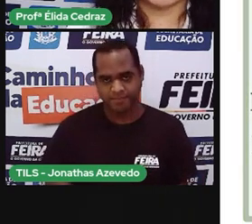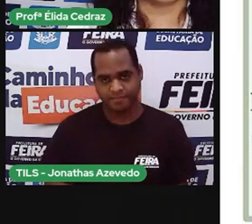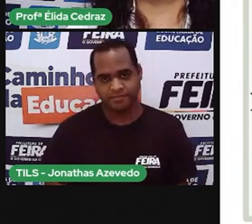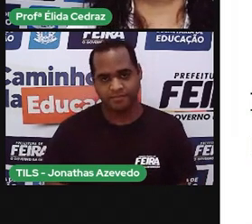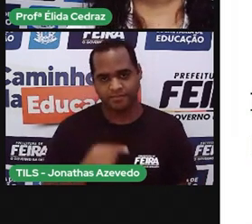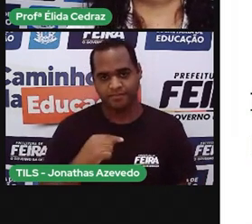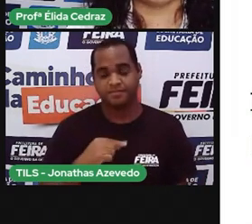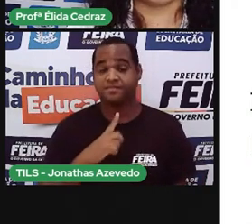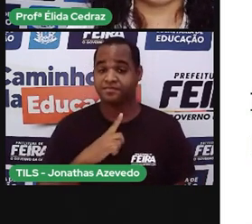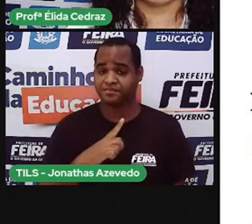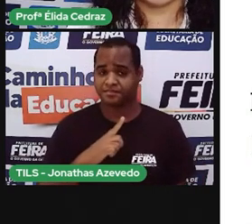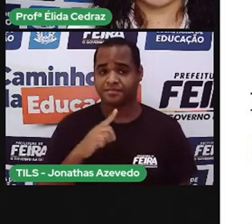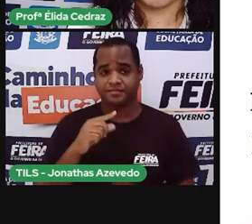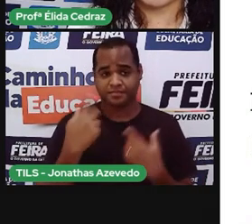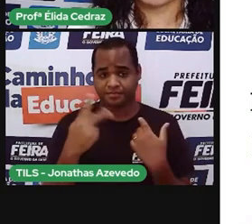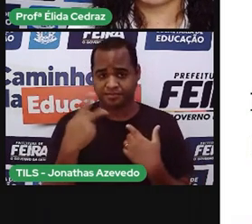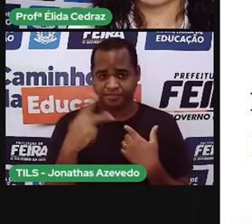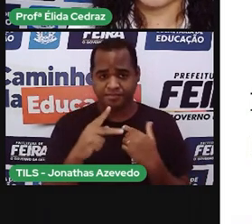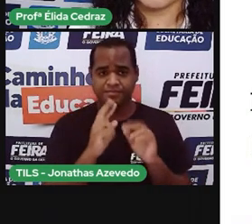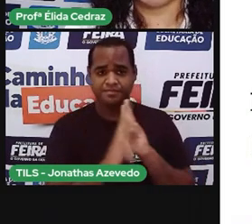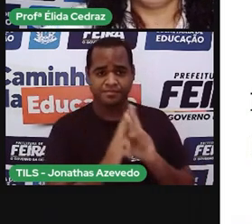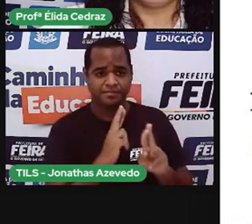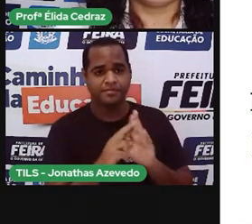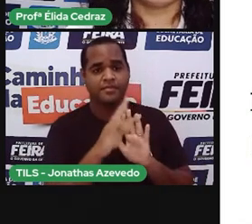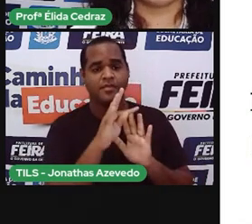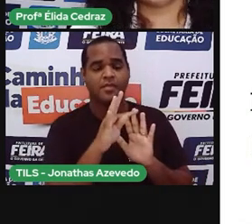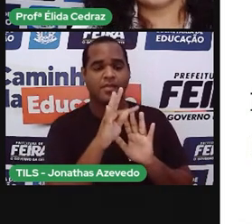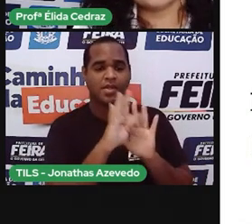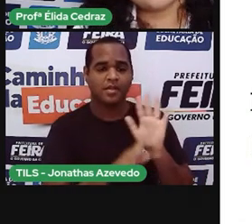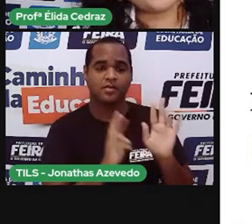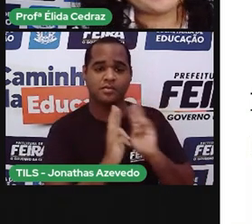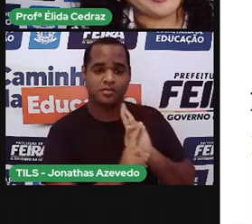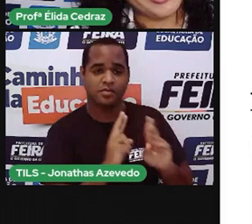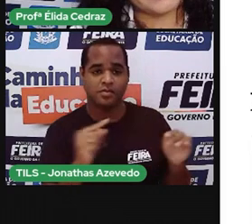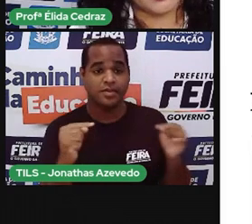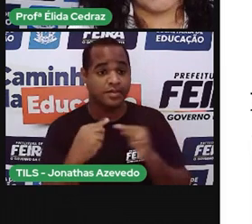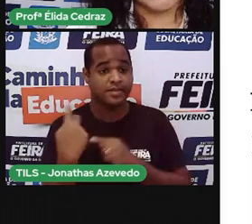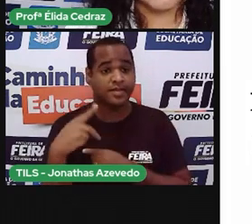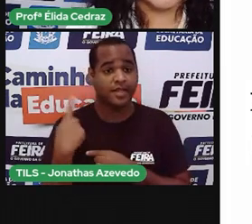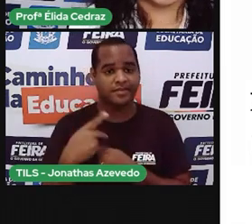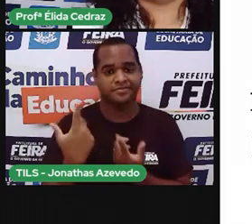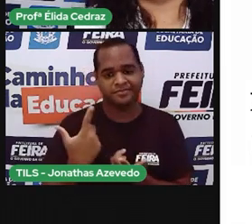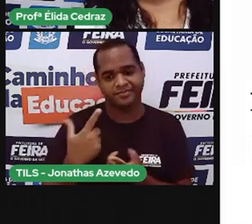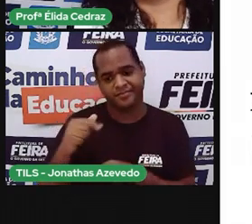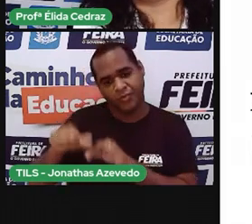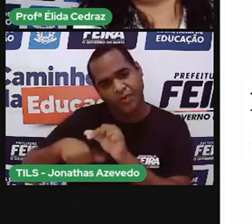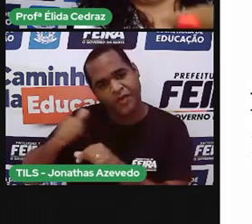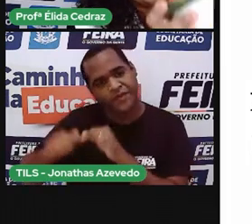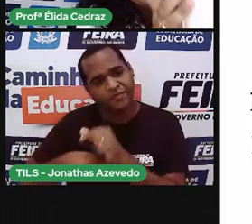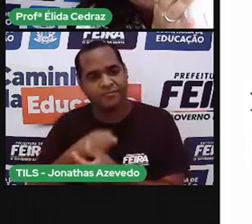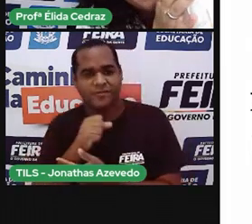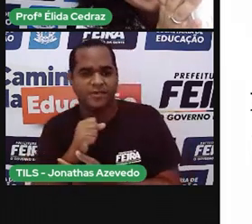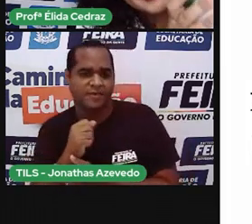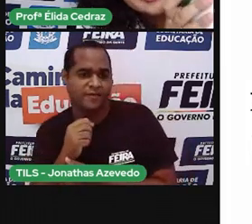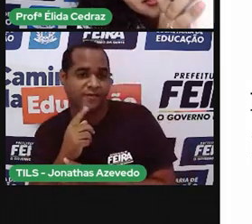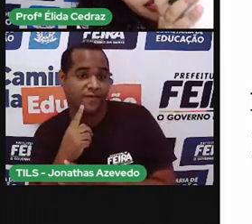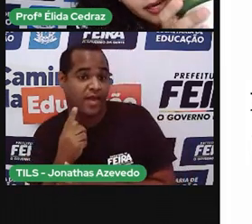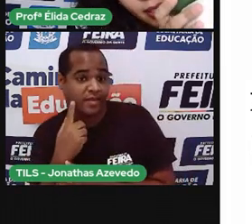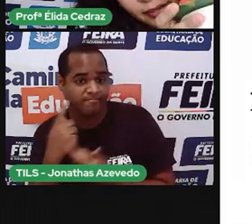Nessa atividade, vocês vão produzir instrumentos musicais com sucata, ou seja, com